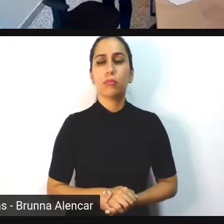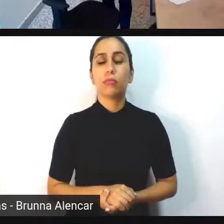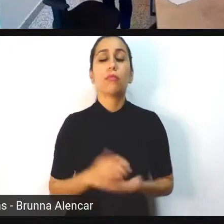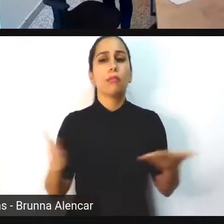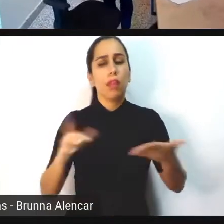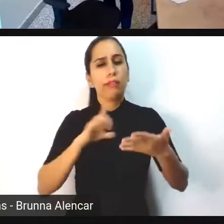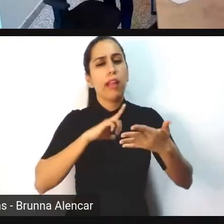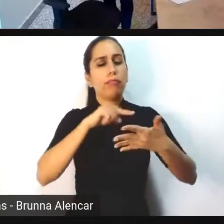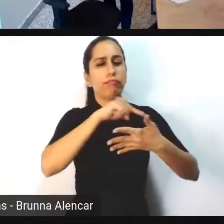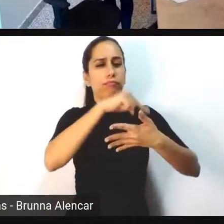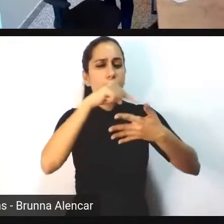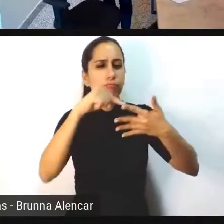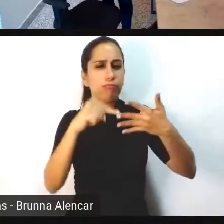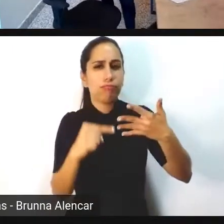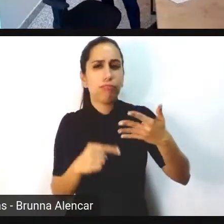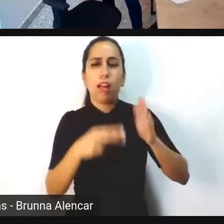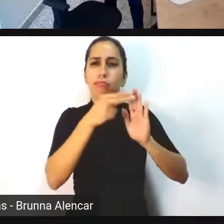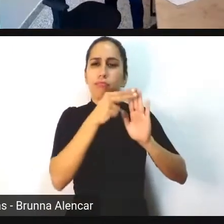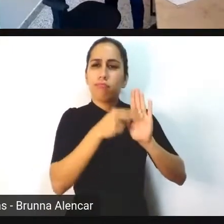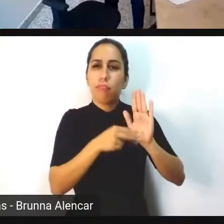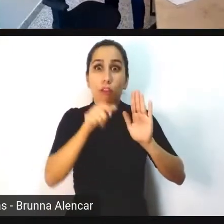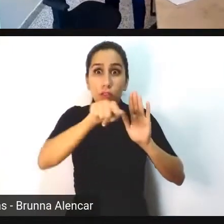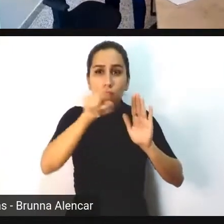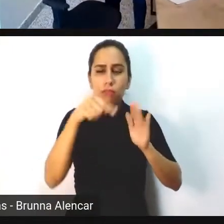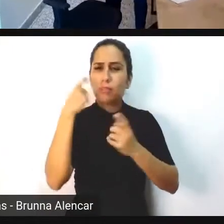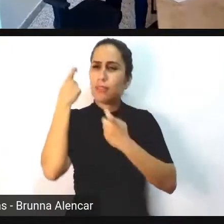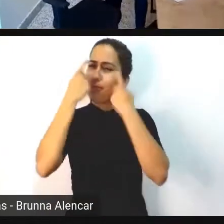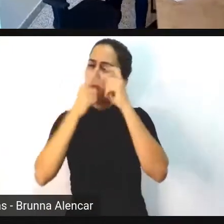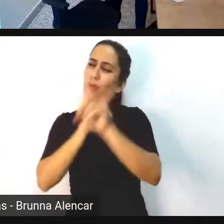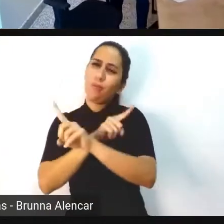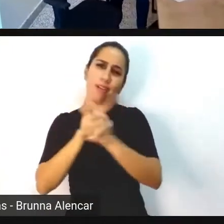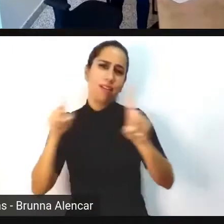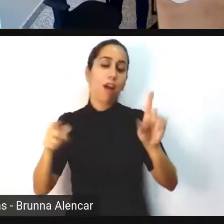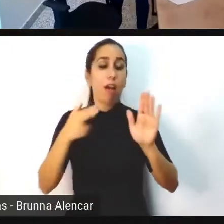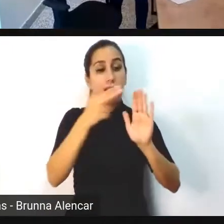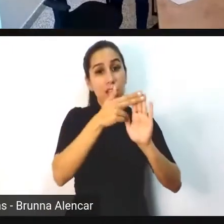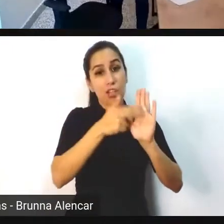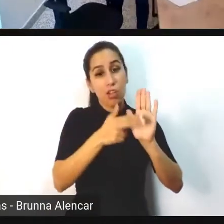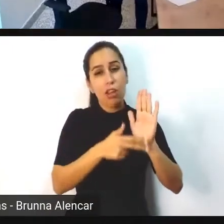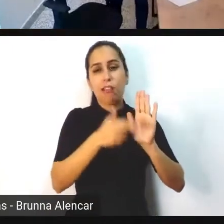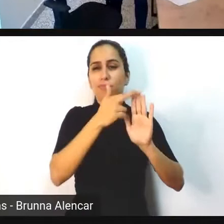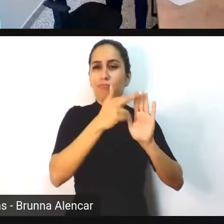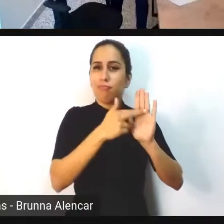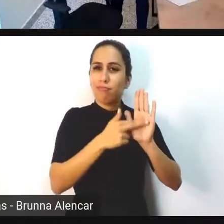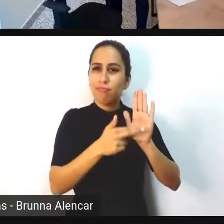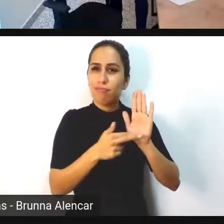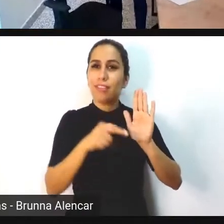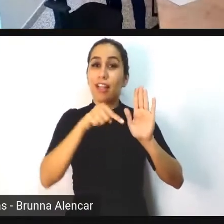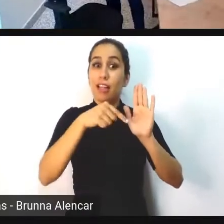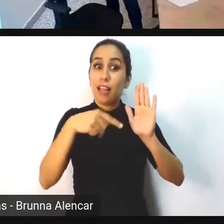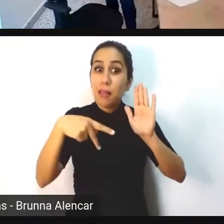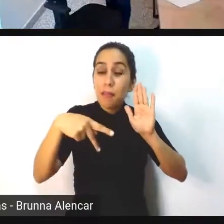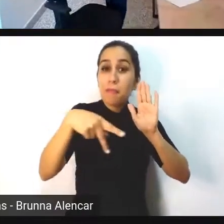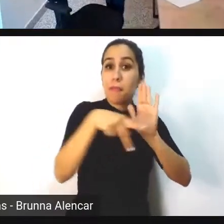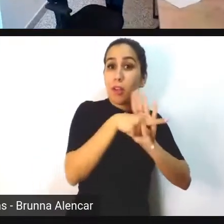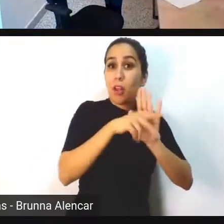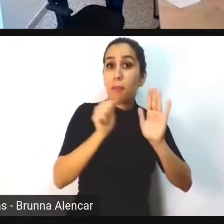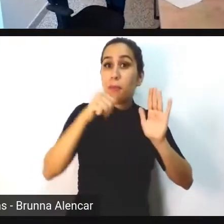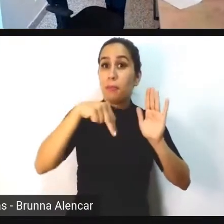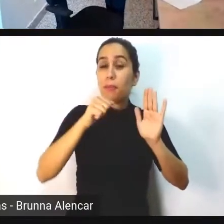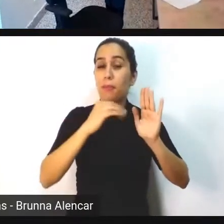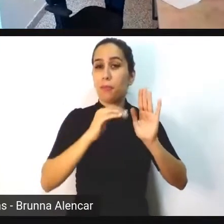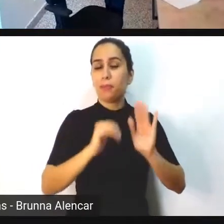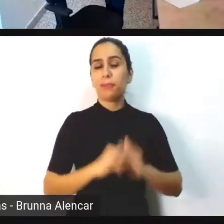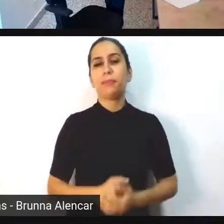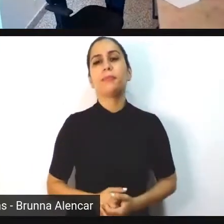medidas, mas vocês não se preocupem, que esses parâmetros, eles estarão na descrição da live, tá?